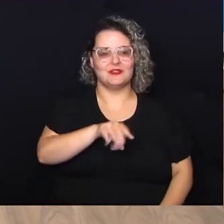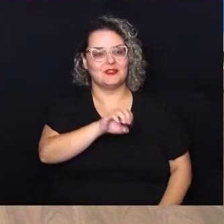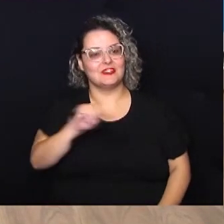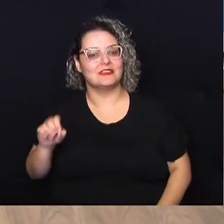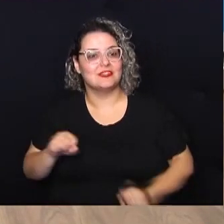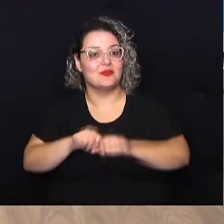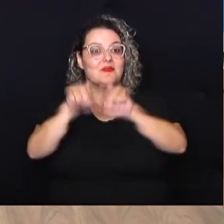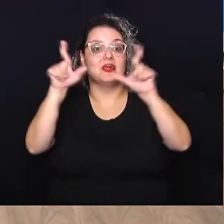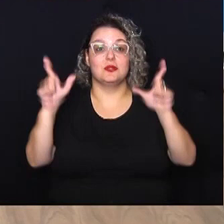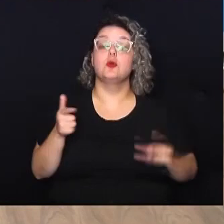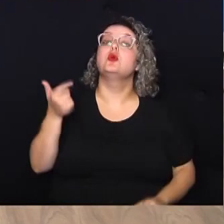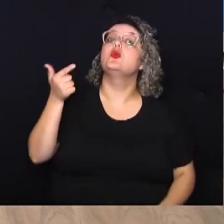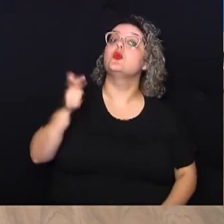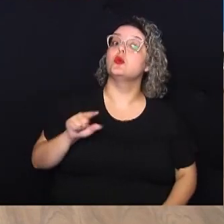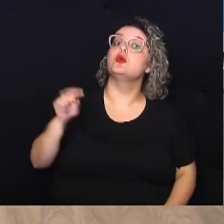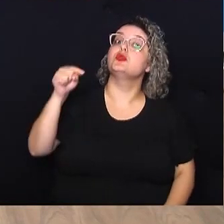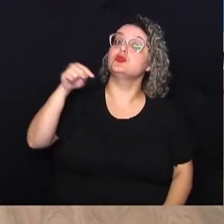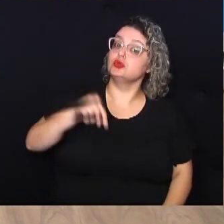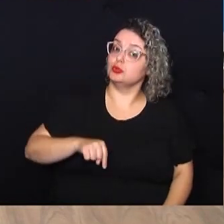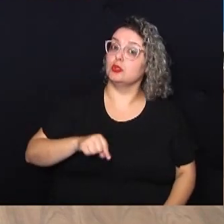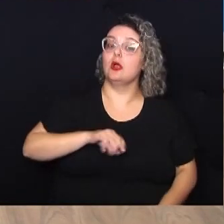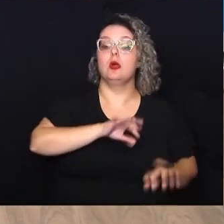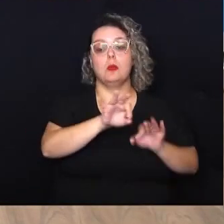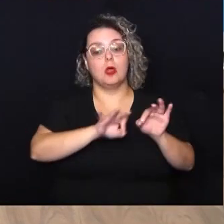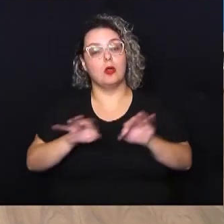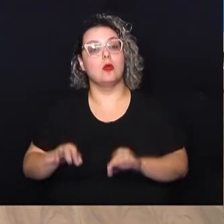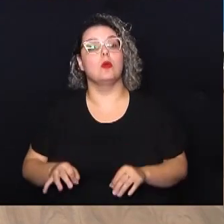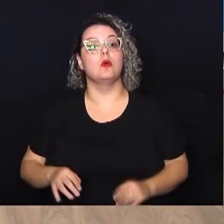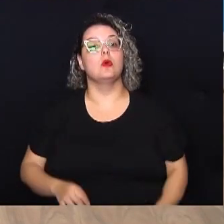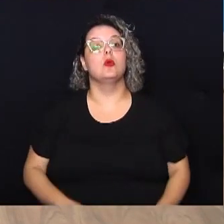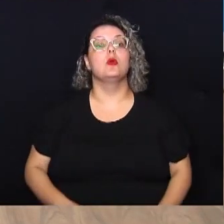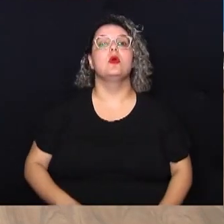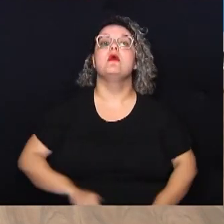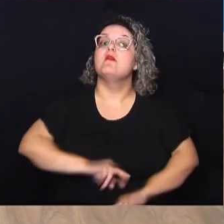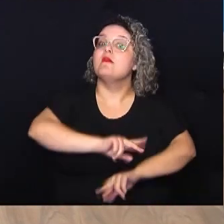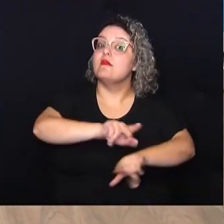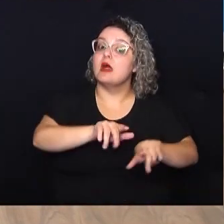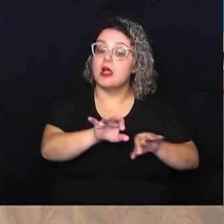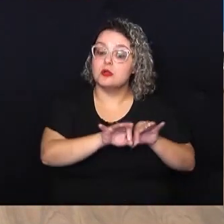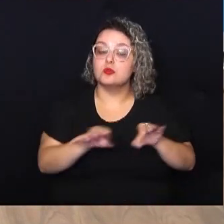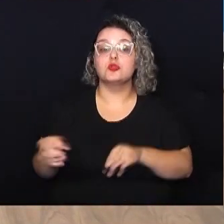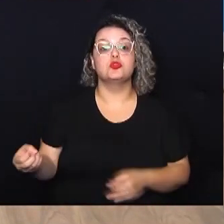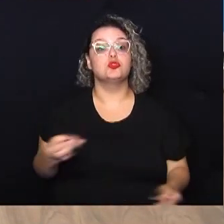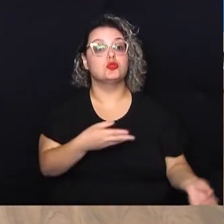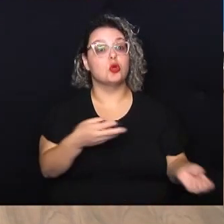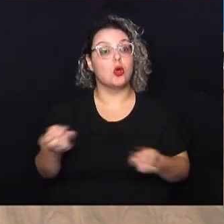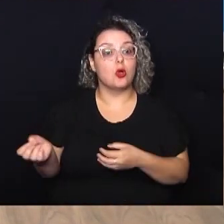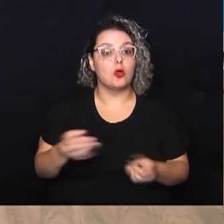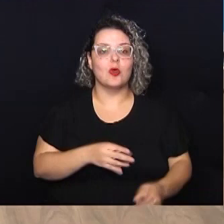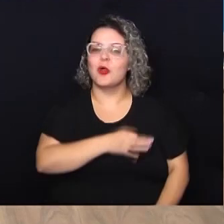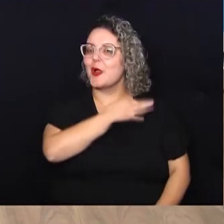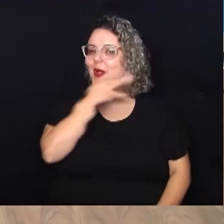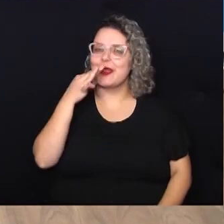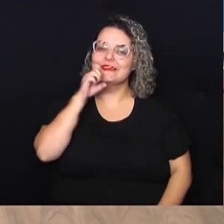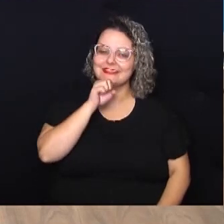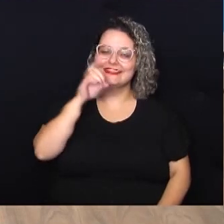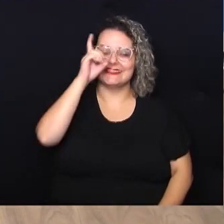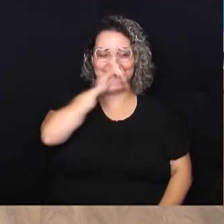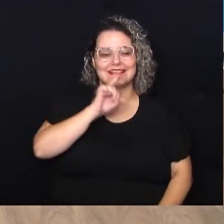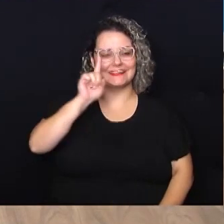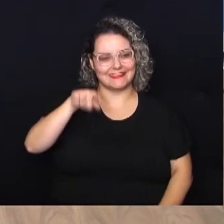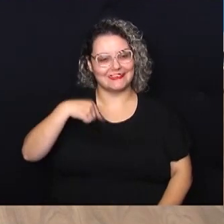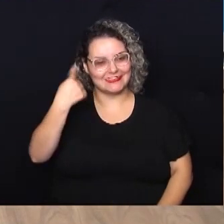manhã. Continue aqui na nossa programação, muitos programas inéditos, ótimo fim de semana